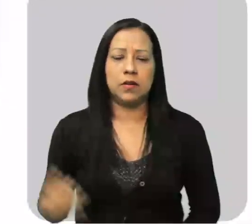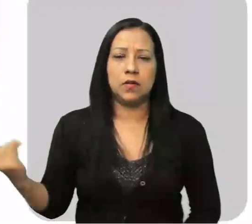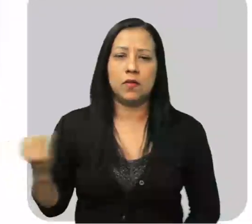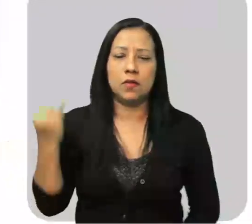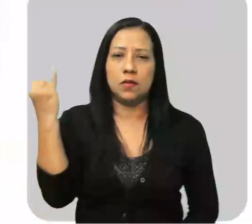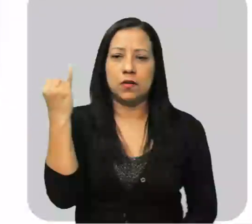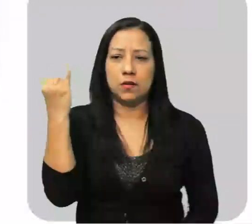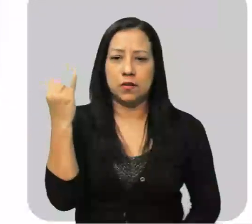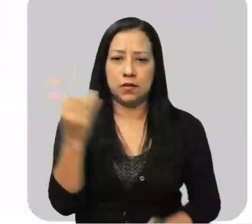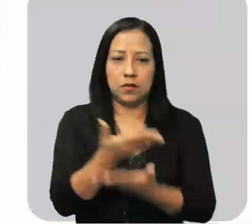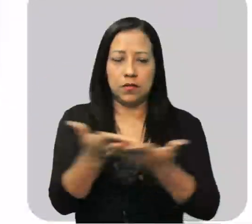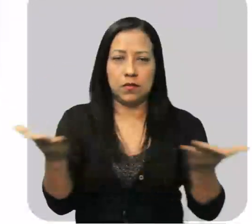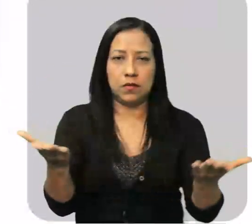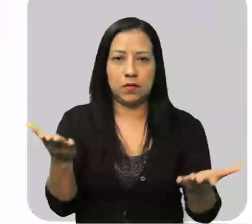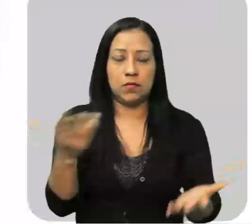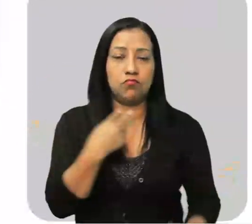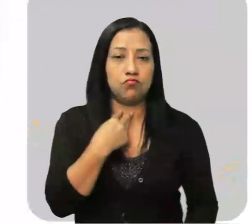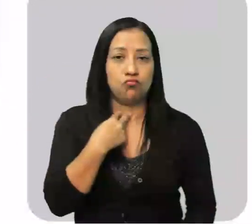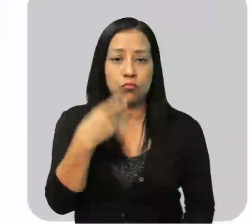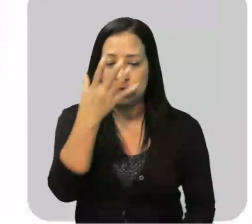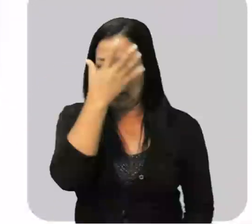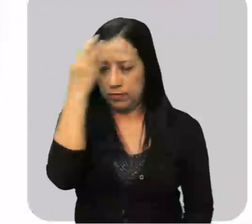Ok?